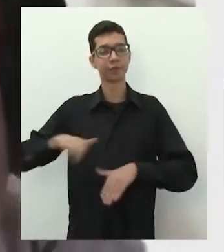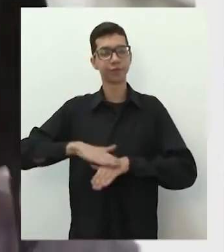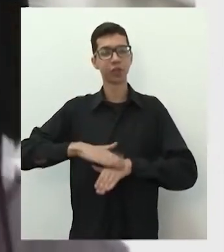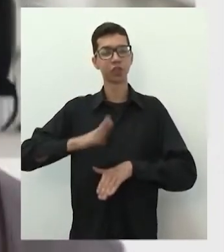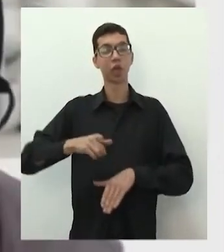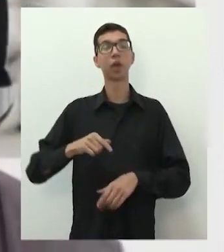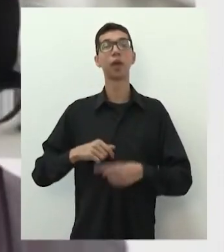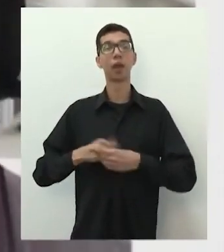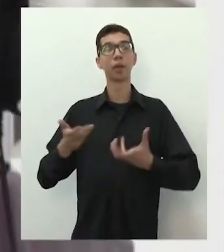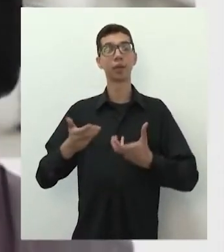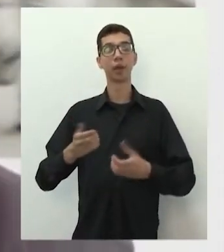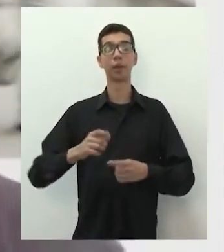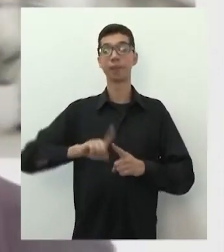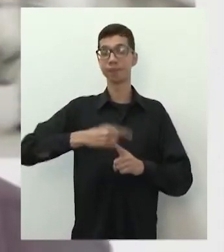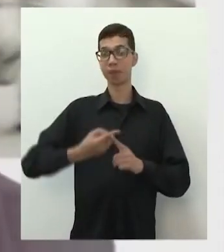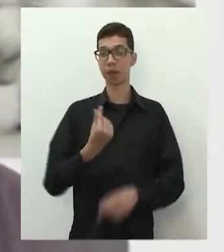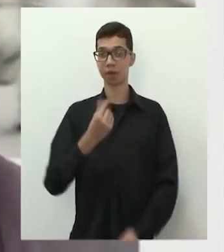assistindo.